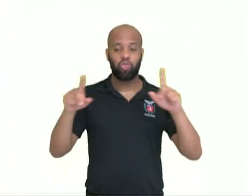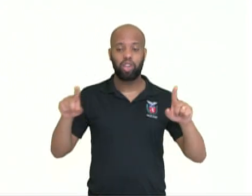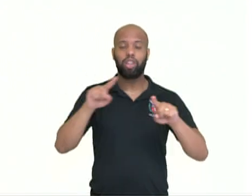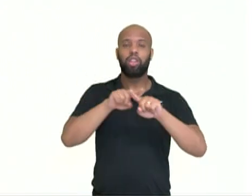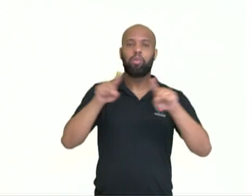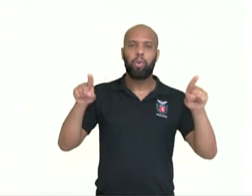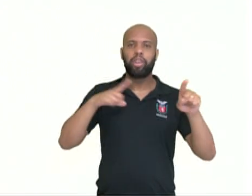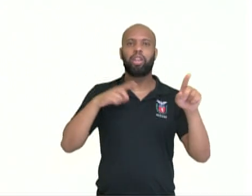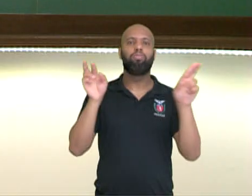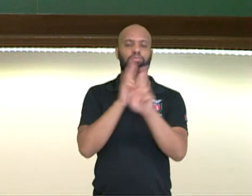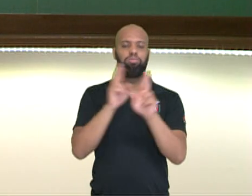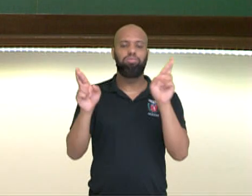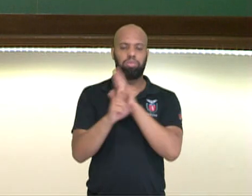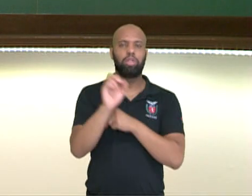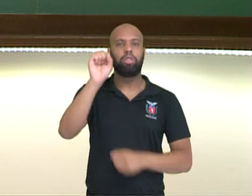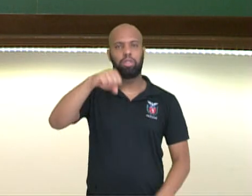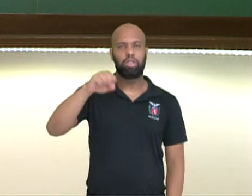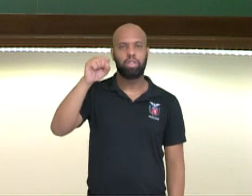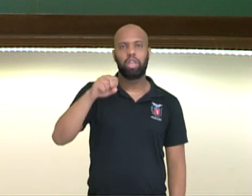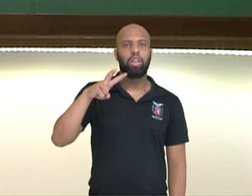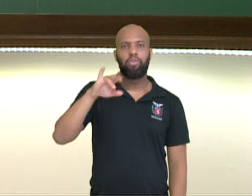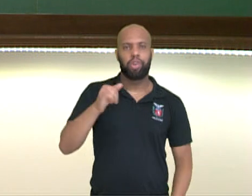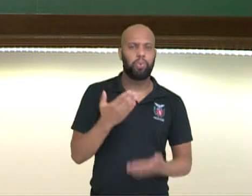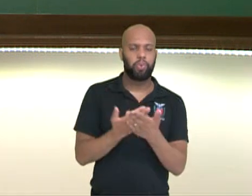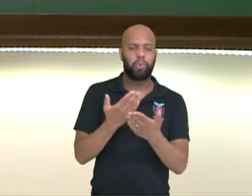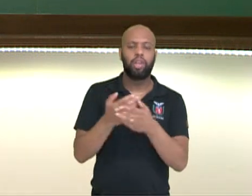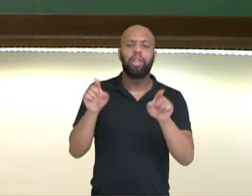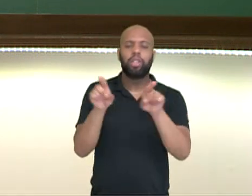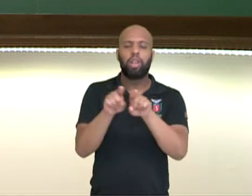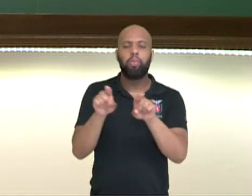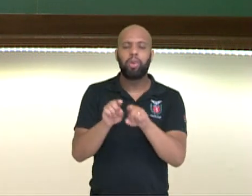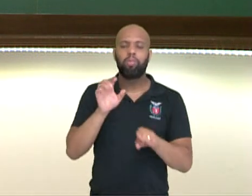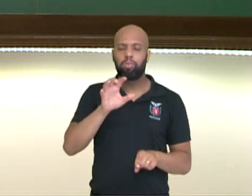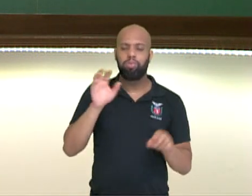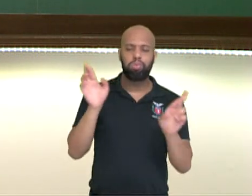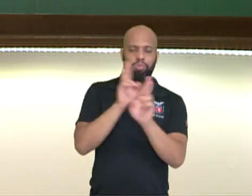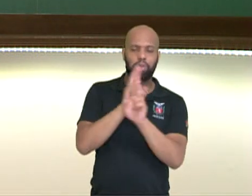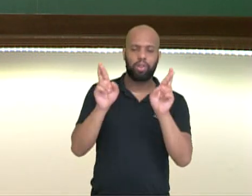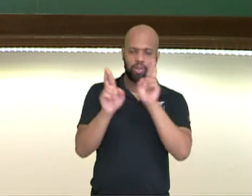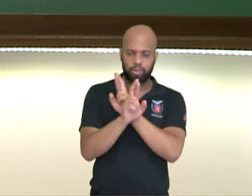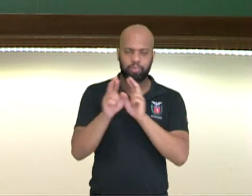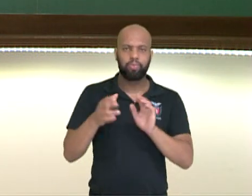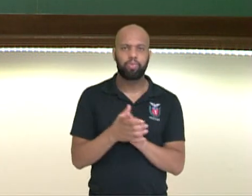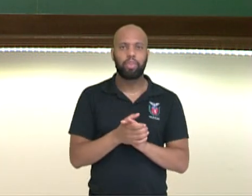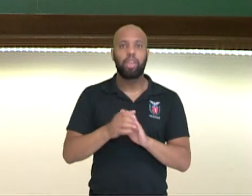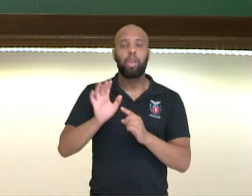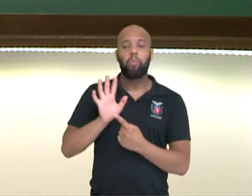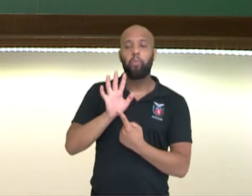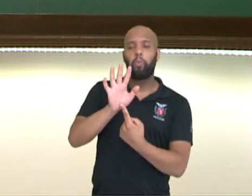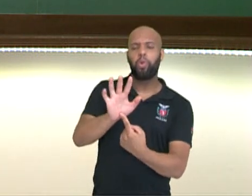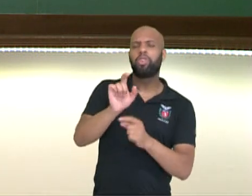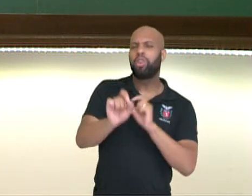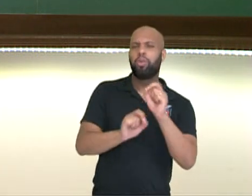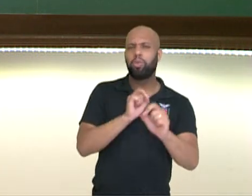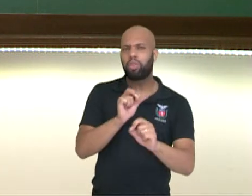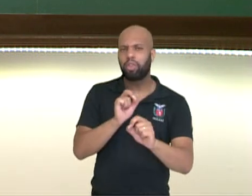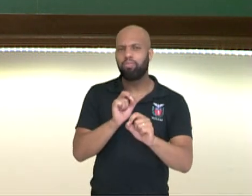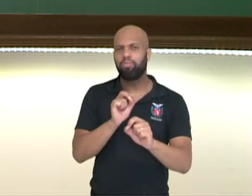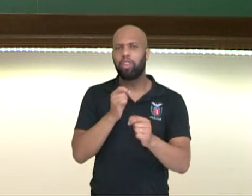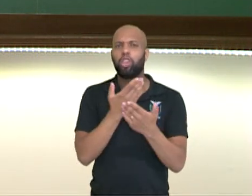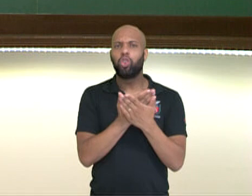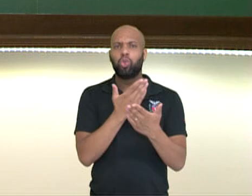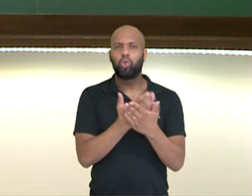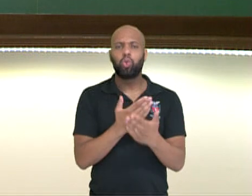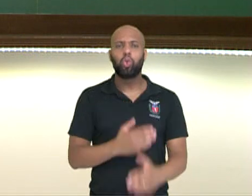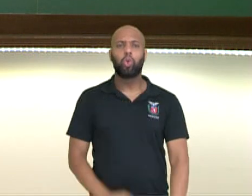relação entre elas, ok? A gente vai dar uma olhadinha sobre essa relação. Apresentar a lei zero da termodinâmica. Esse assunto